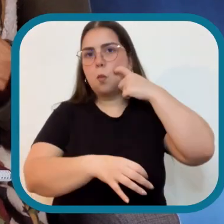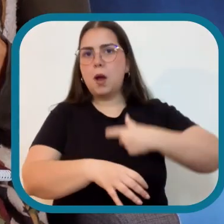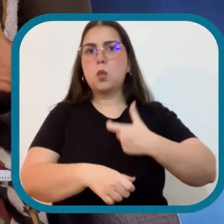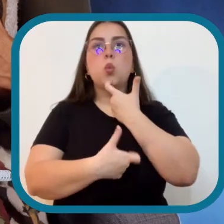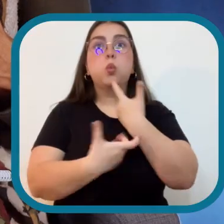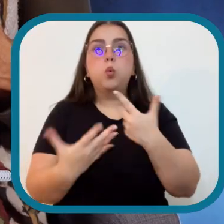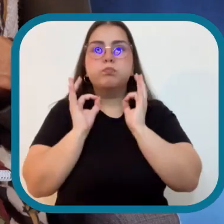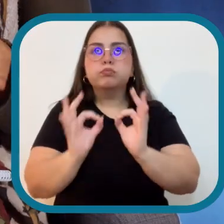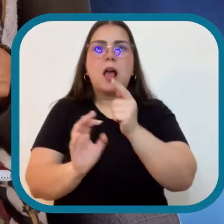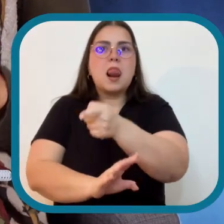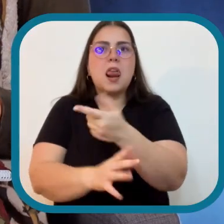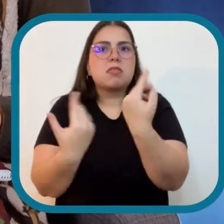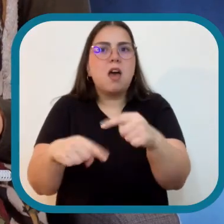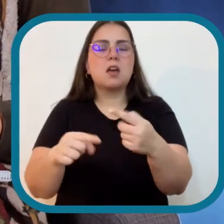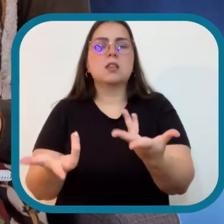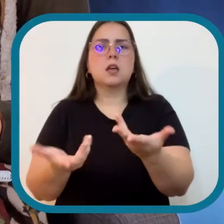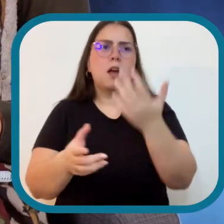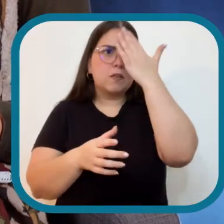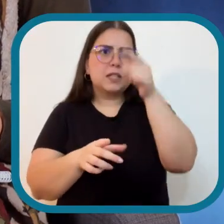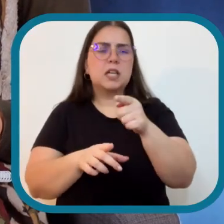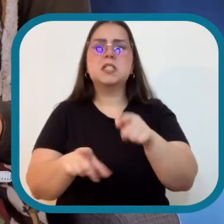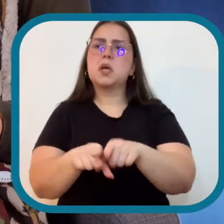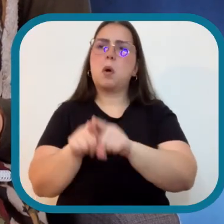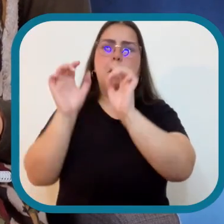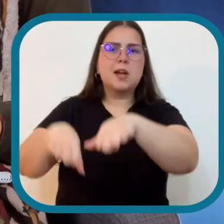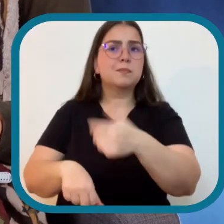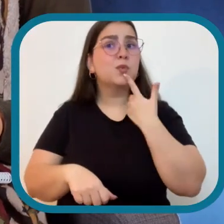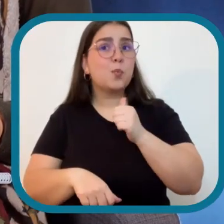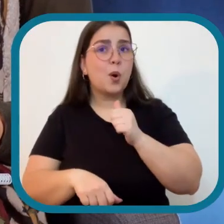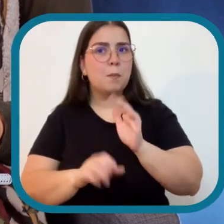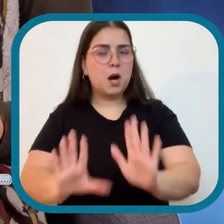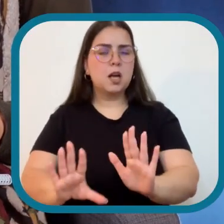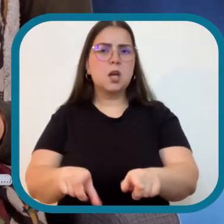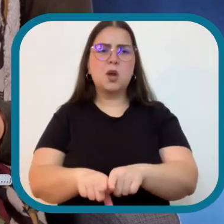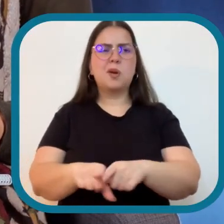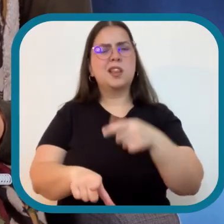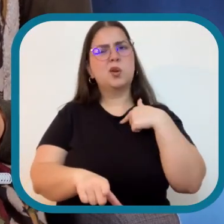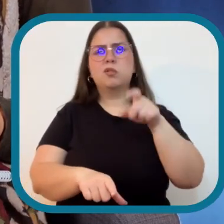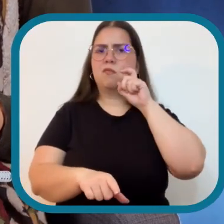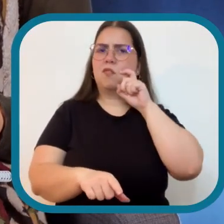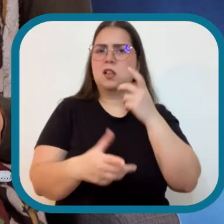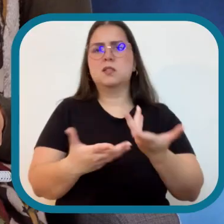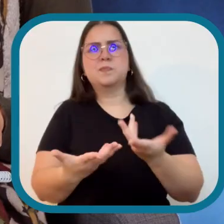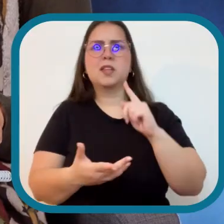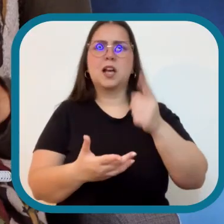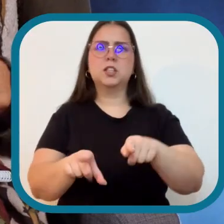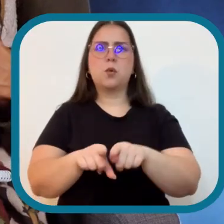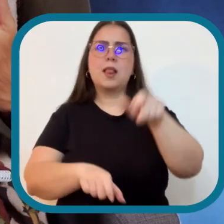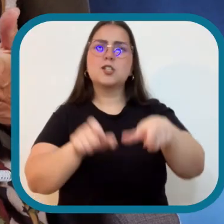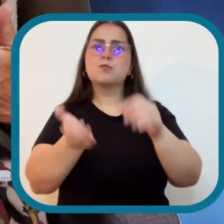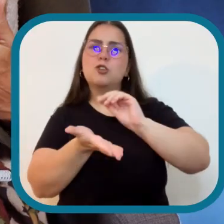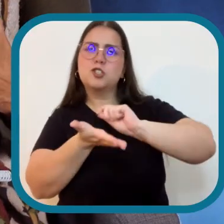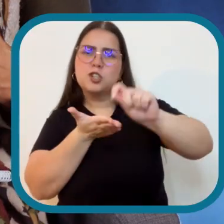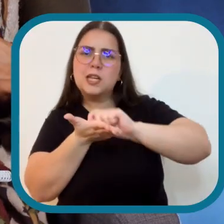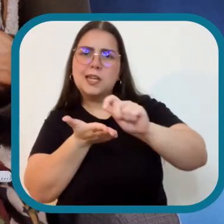humanos, todos. Portanto, isso é fantástico, eu acho que isso não deve ser desperdiçado. Mas não quer dizer que eu esteja aqui a defender que os